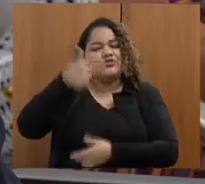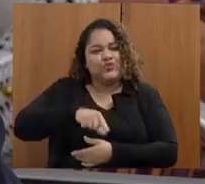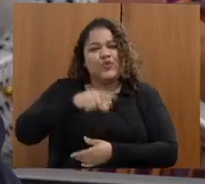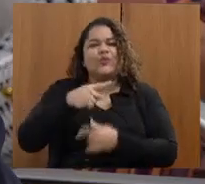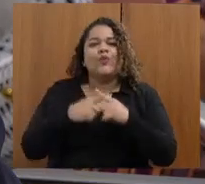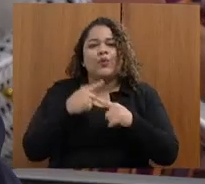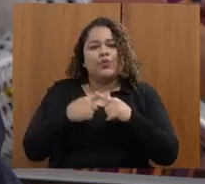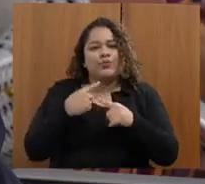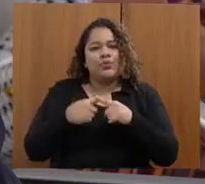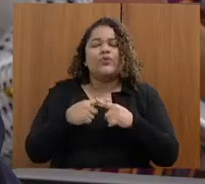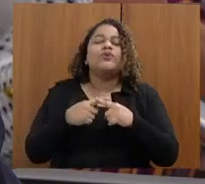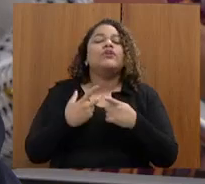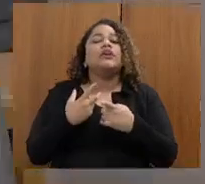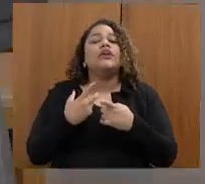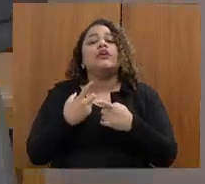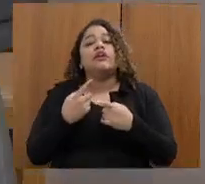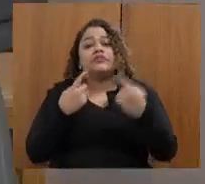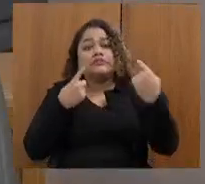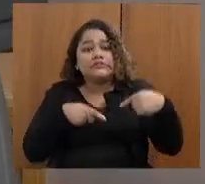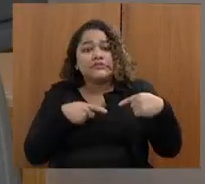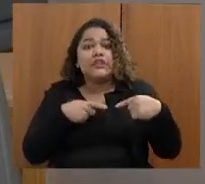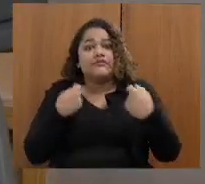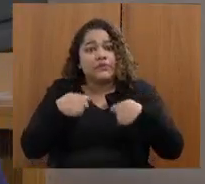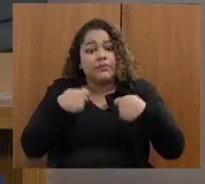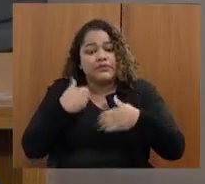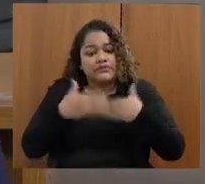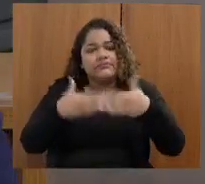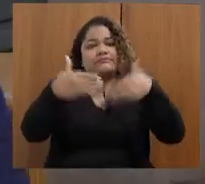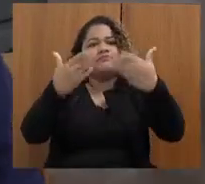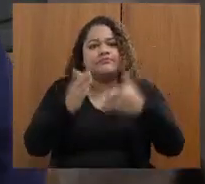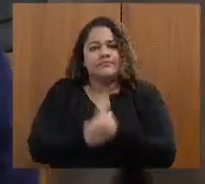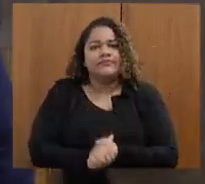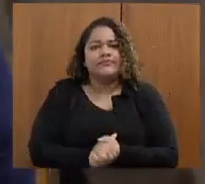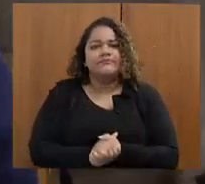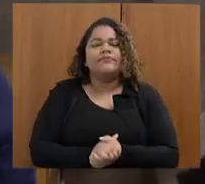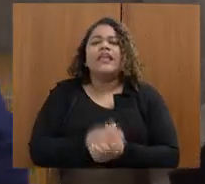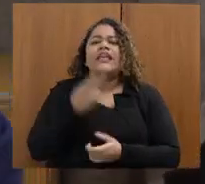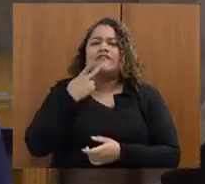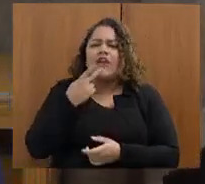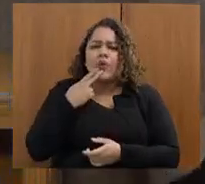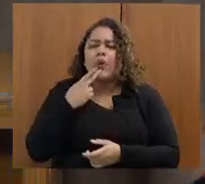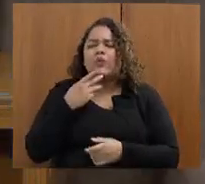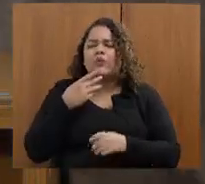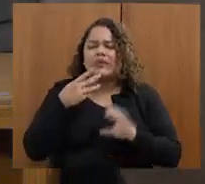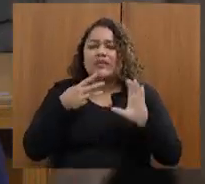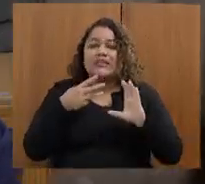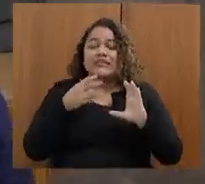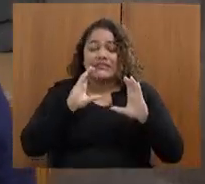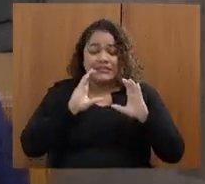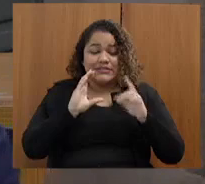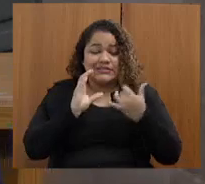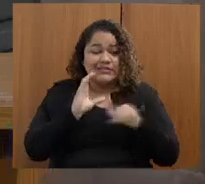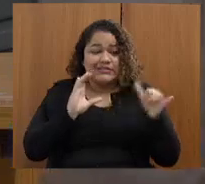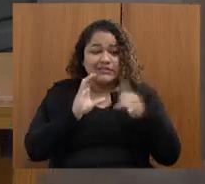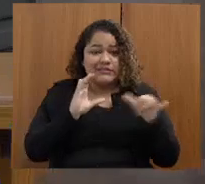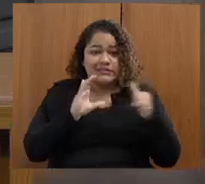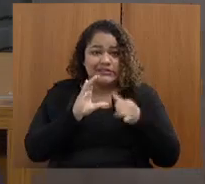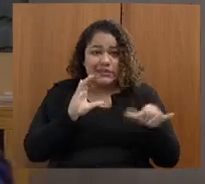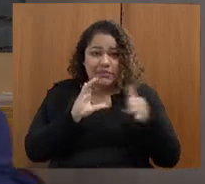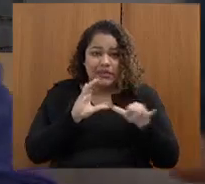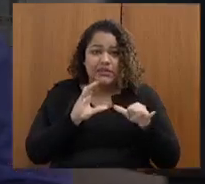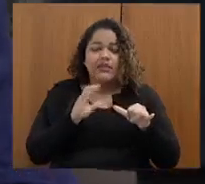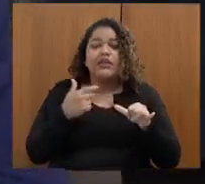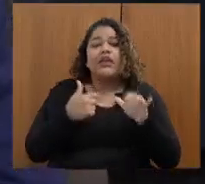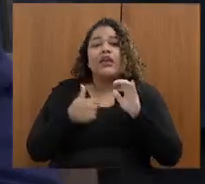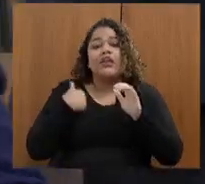caminhar em frente eu vou te dizer que quanto as Cemig nas escolas é uma questão interessante quando Assumimos tínhamos dívida com a Cemig